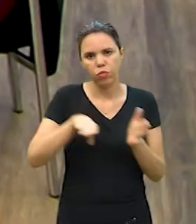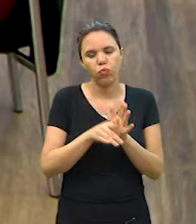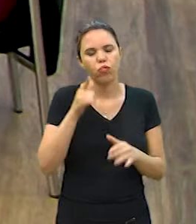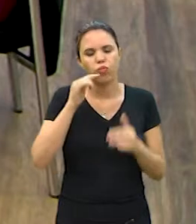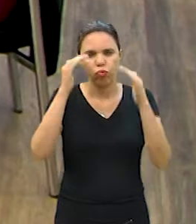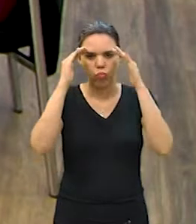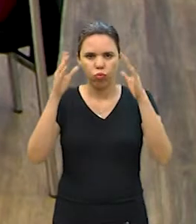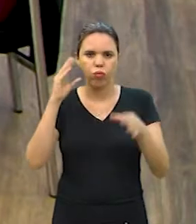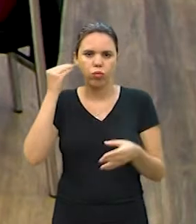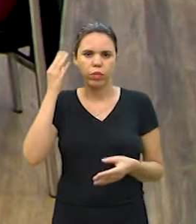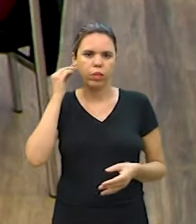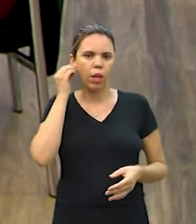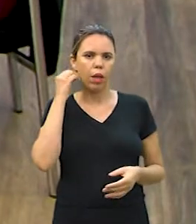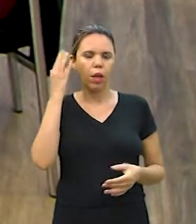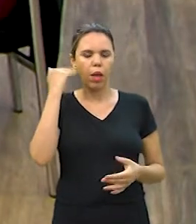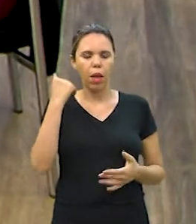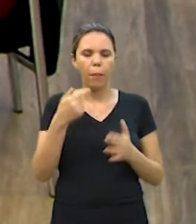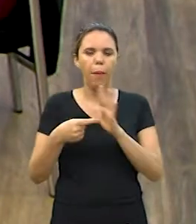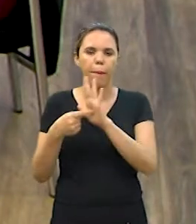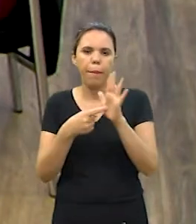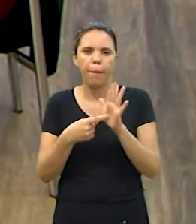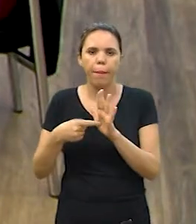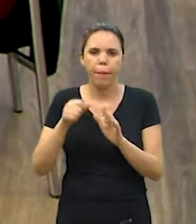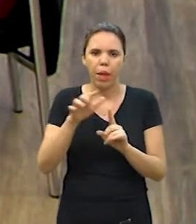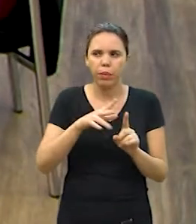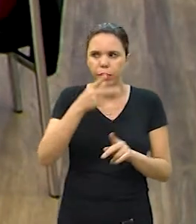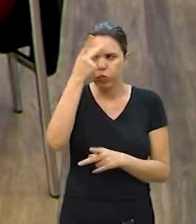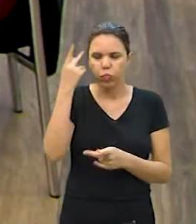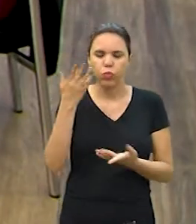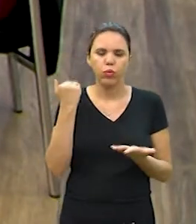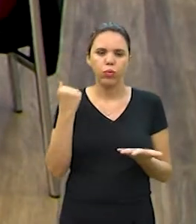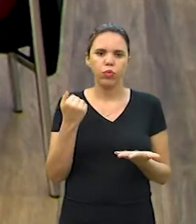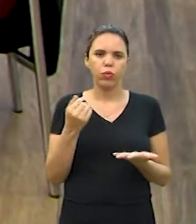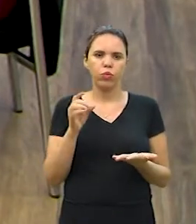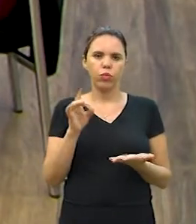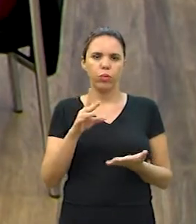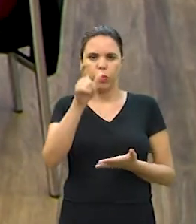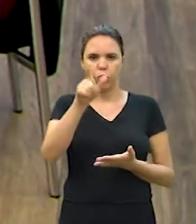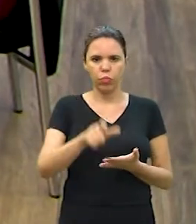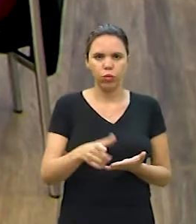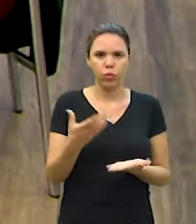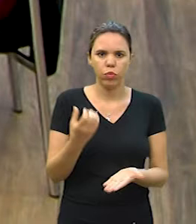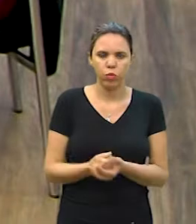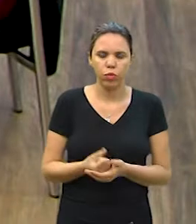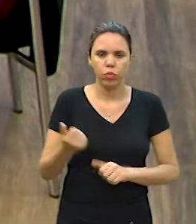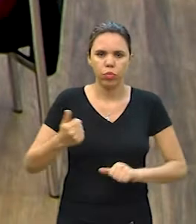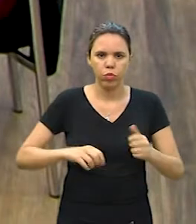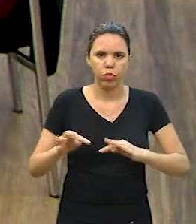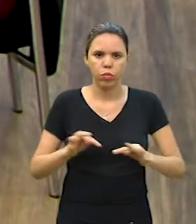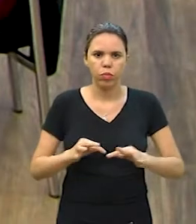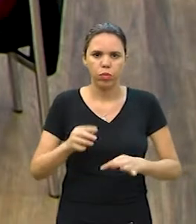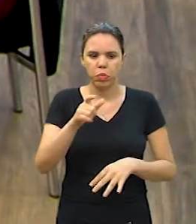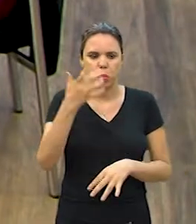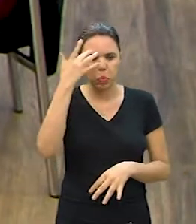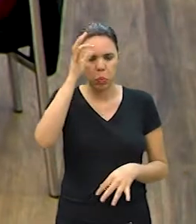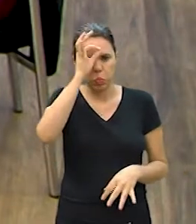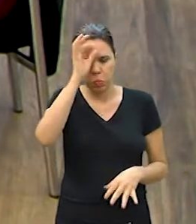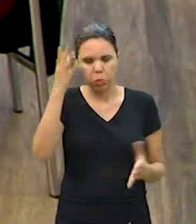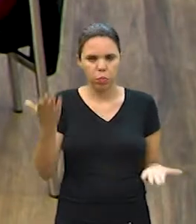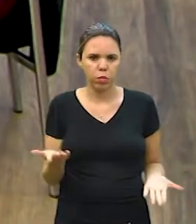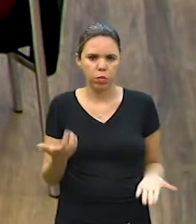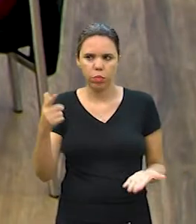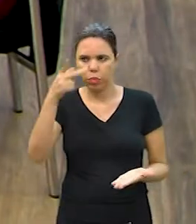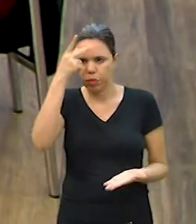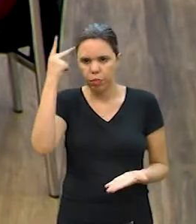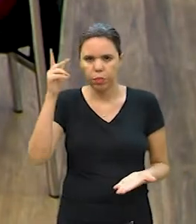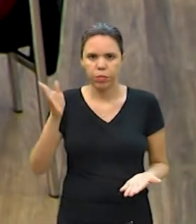ela chega com conhecimento e como apresentar isso para a sociedade e não só para a pessoa que recebeu o diagnóstico? Porque às vezes ela não sabe,